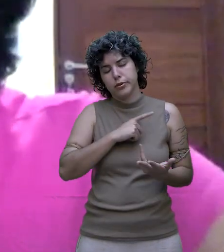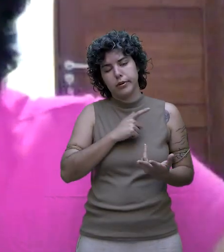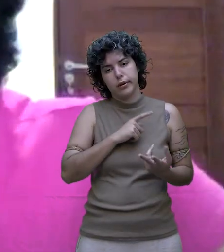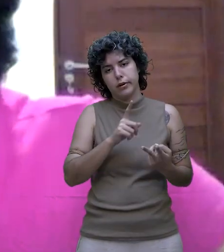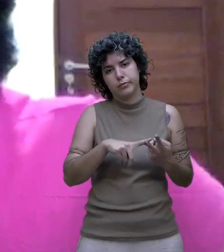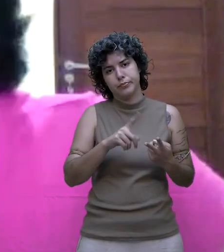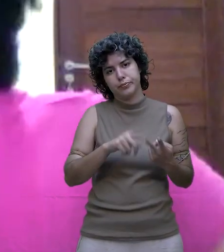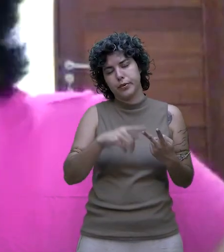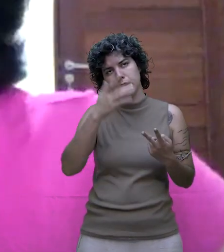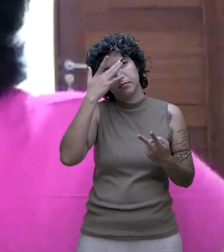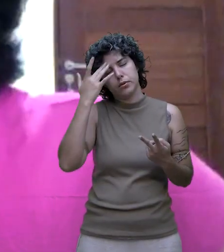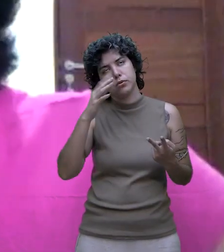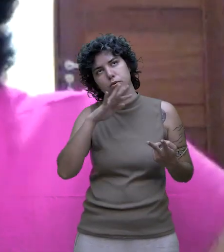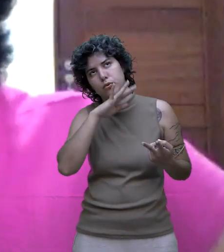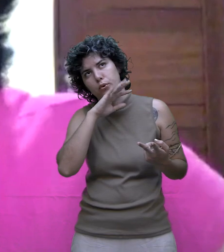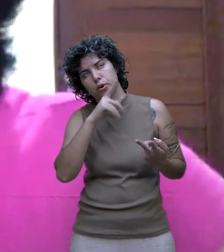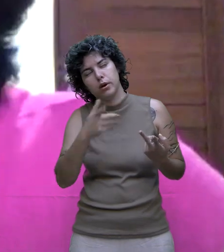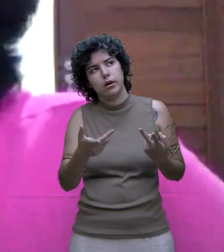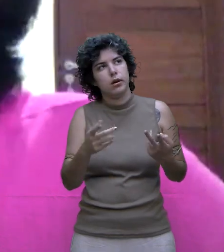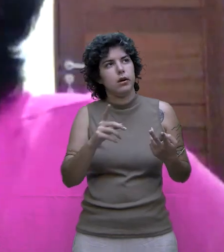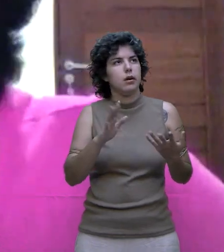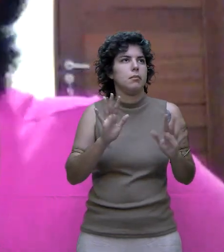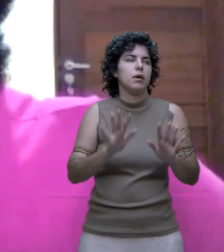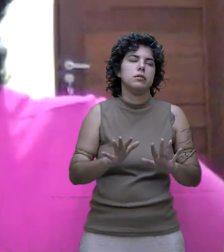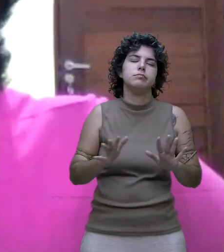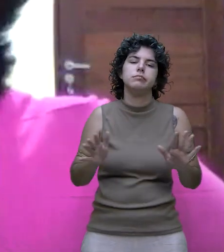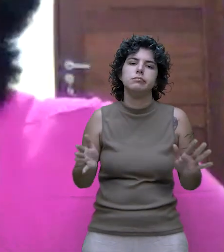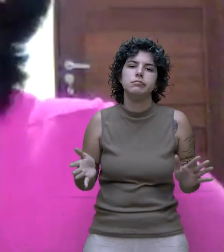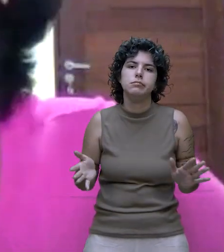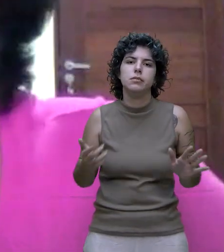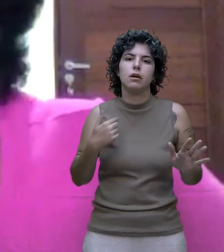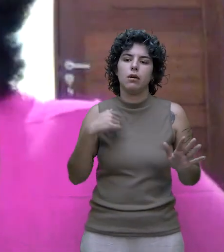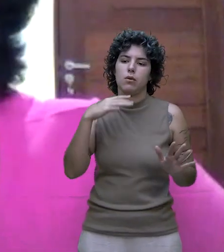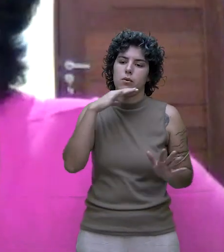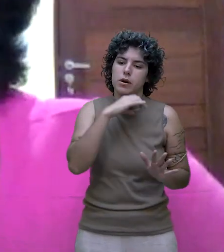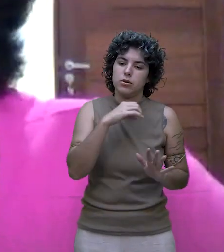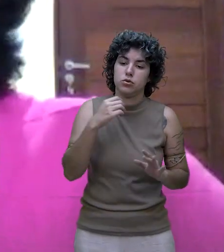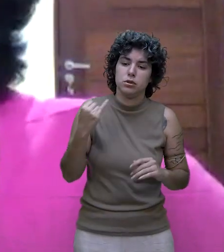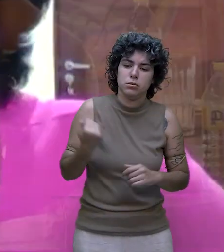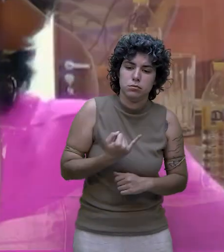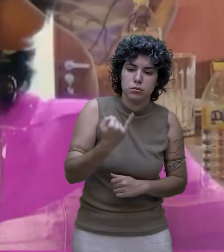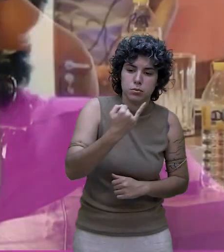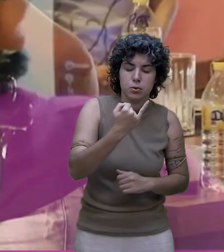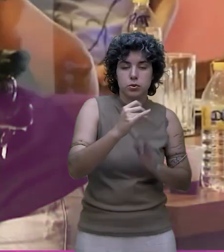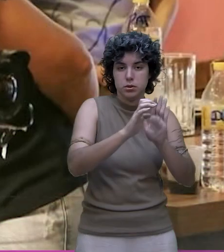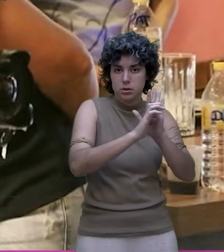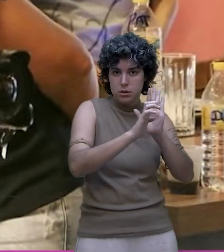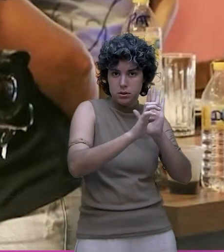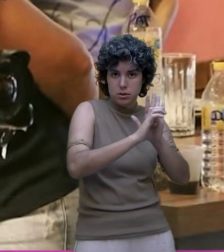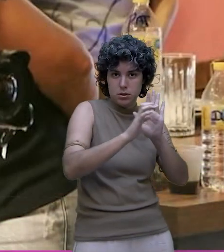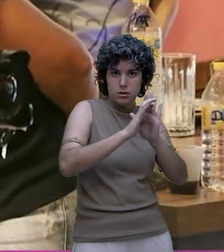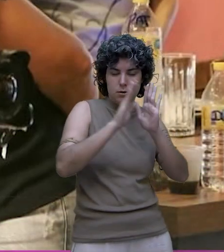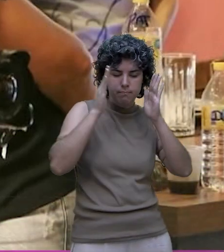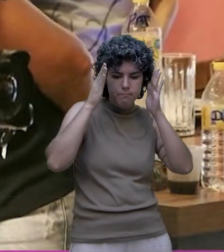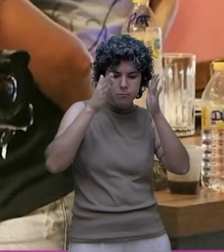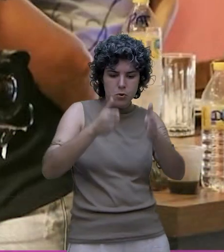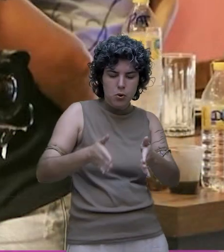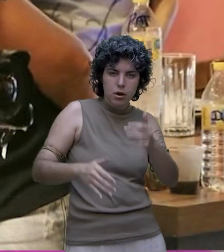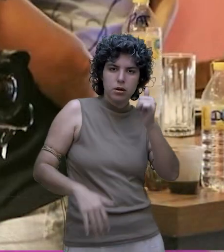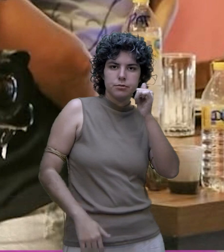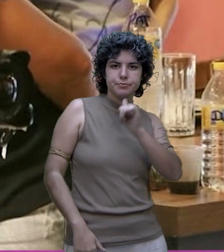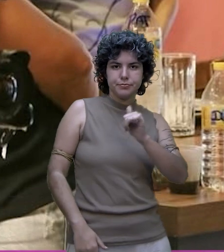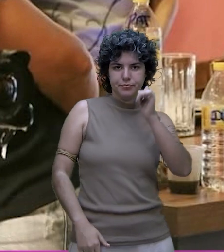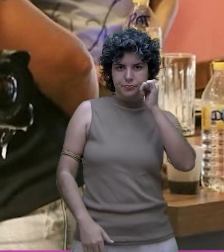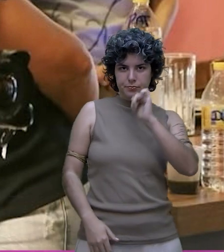que existe mesmo, mas eu acho importantíssimo esses editais para nós, mulheres. Aqui na Paraíba, eles davam